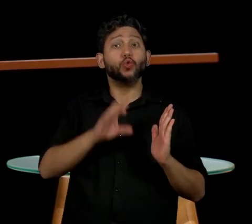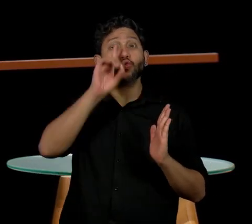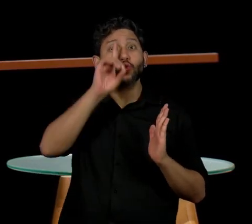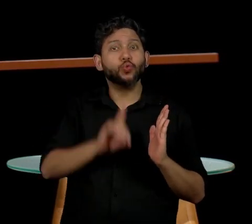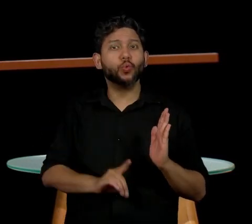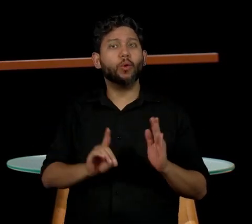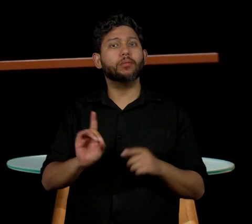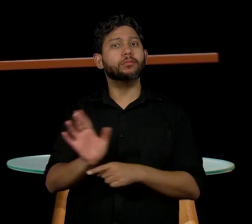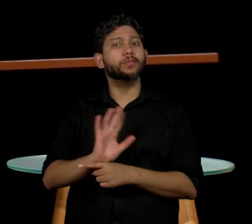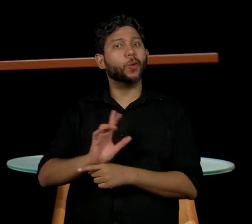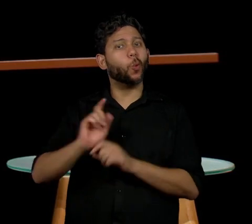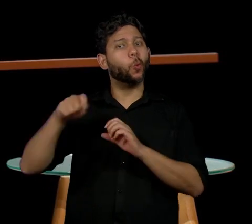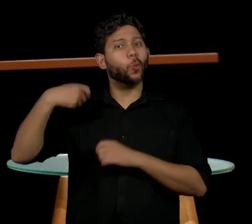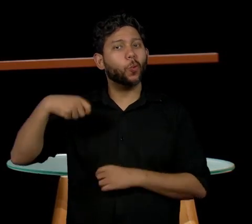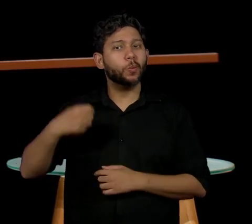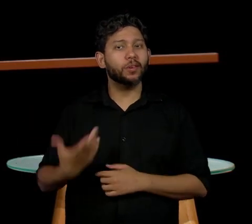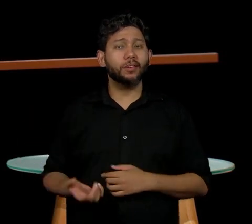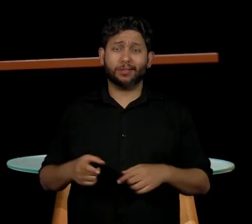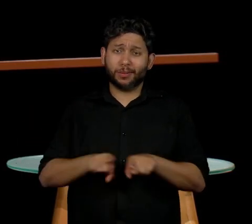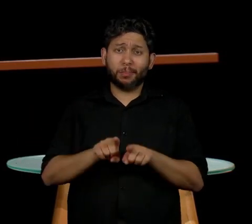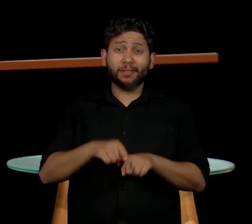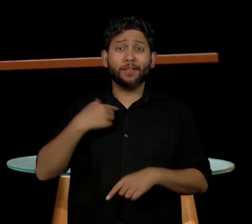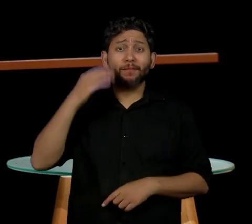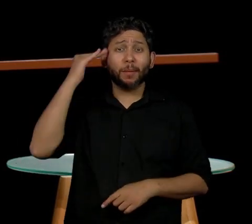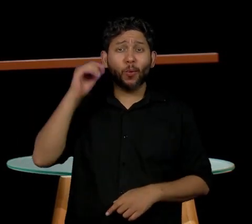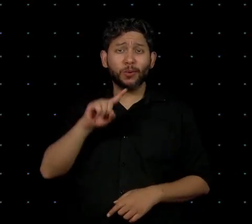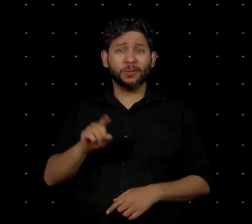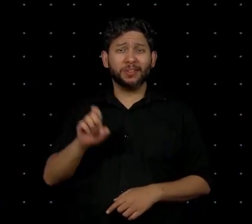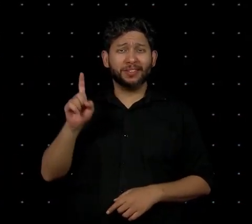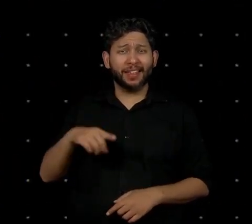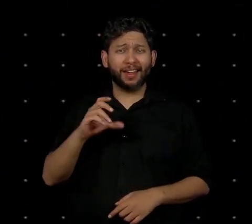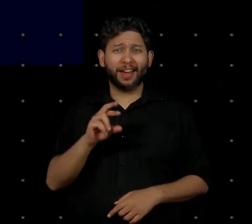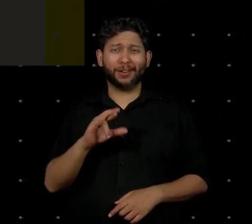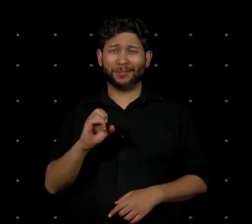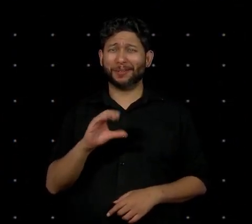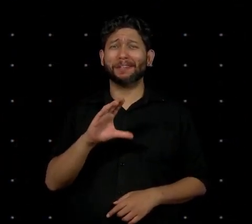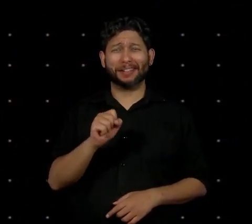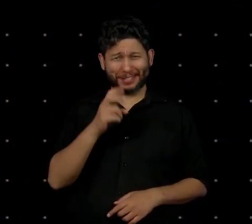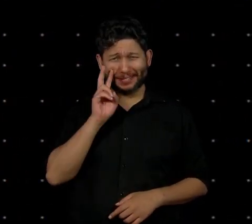Zé Carioca no currículo desse ator. Olha só.